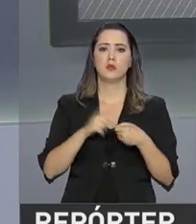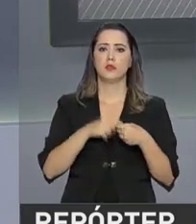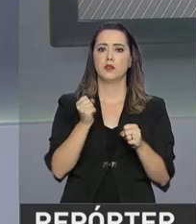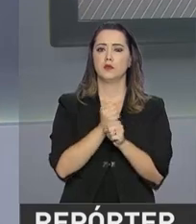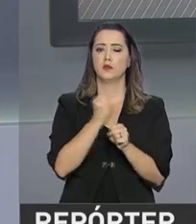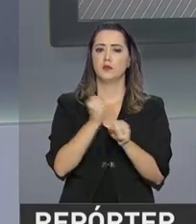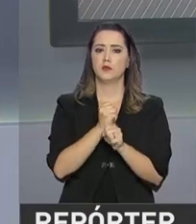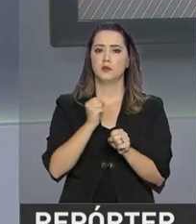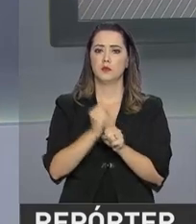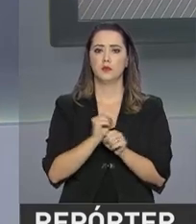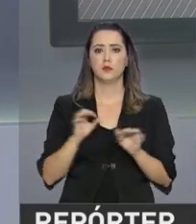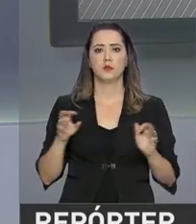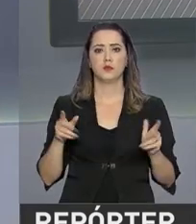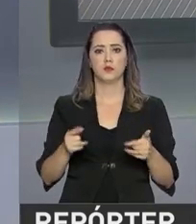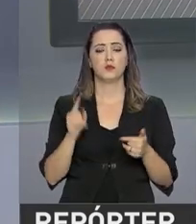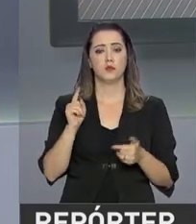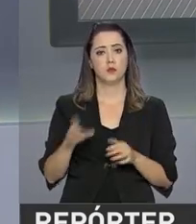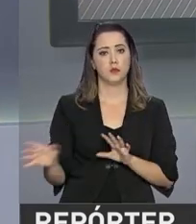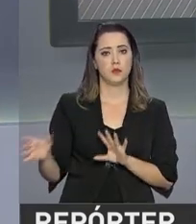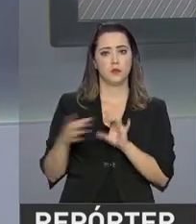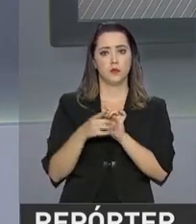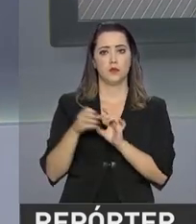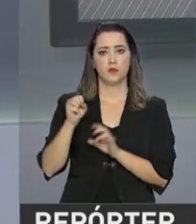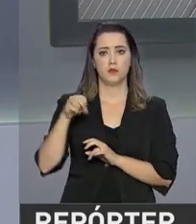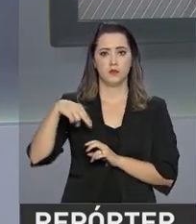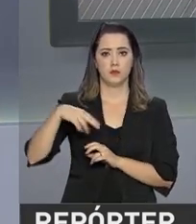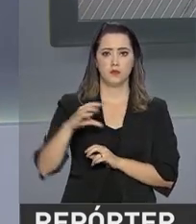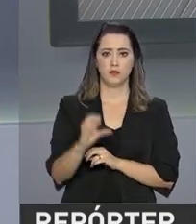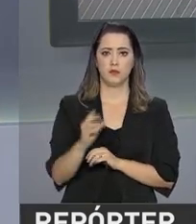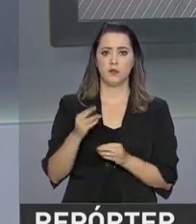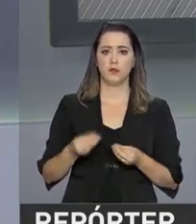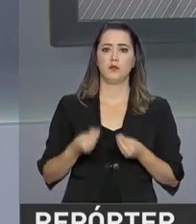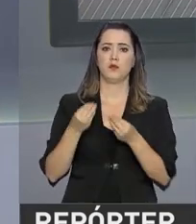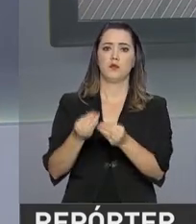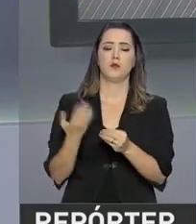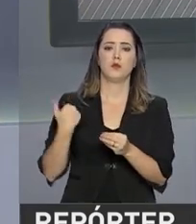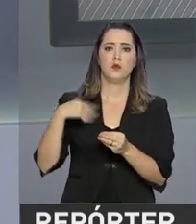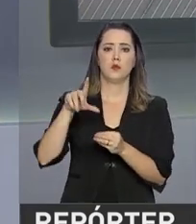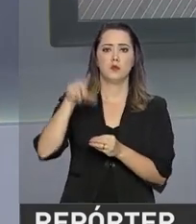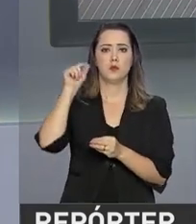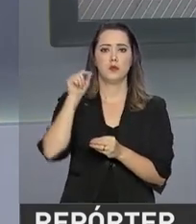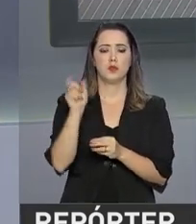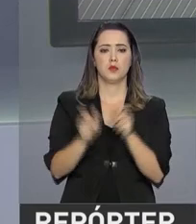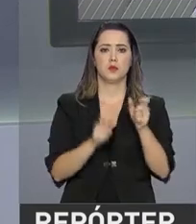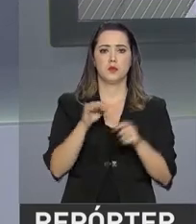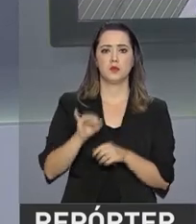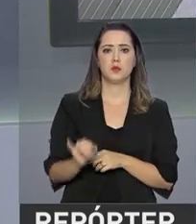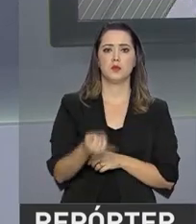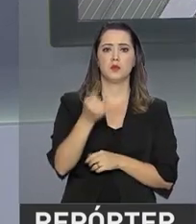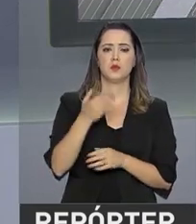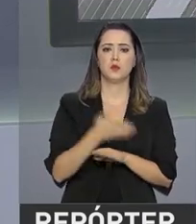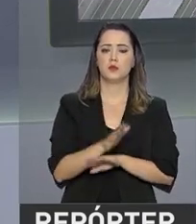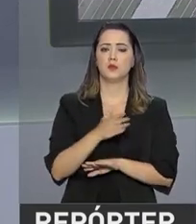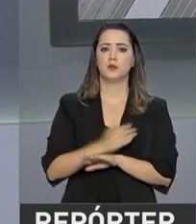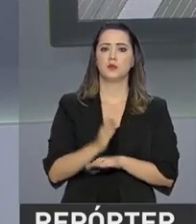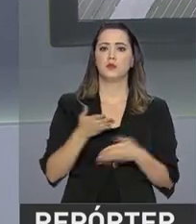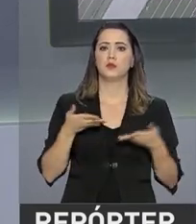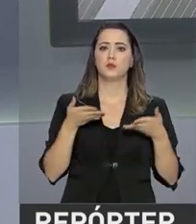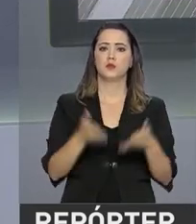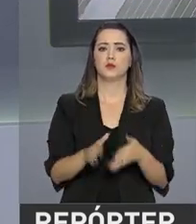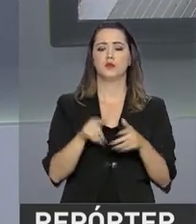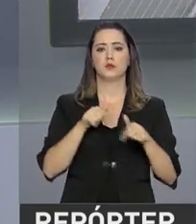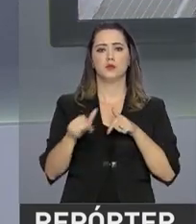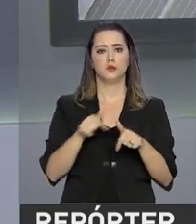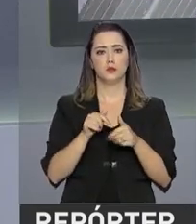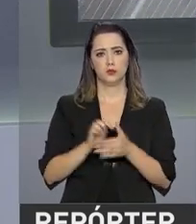reconstruir suas vidas por inteiro e essa parceria com o senac traz mais uma opção para que elas tenham oportunidades de qualificação e